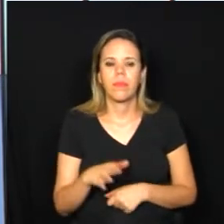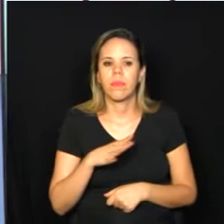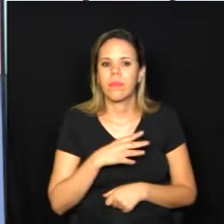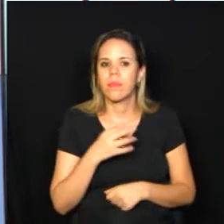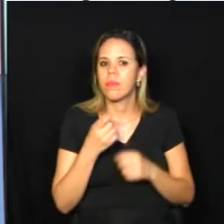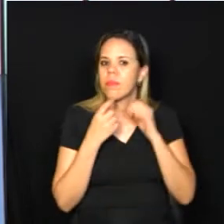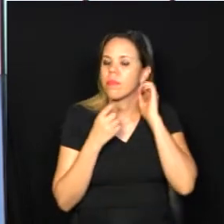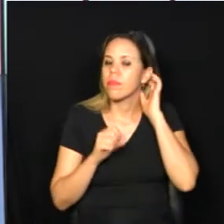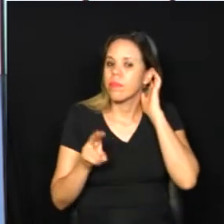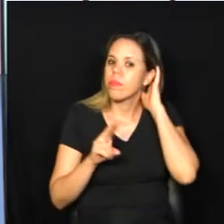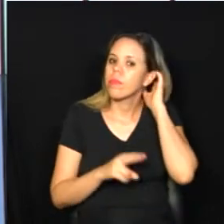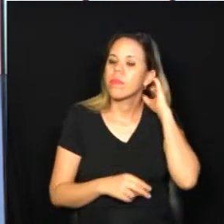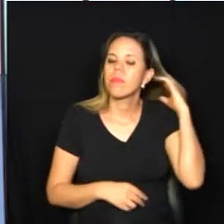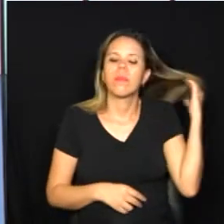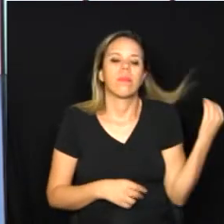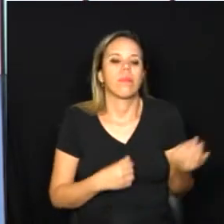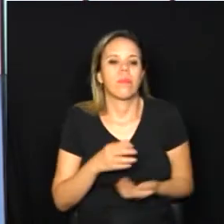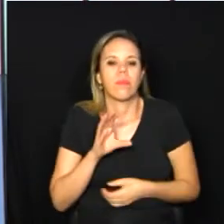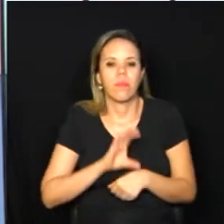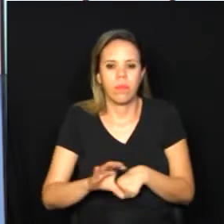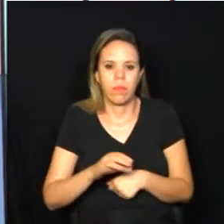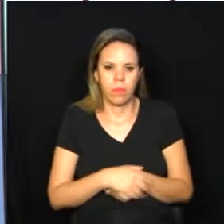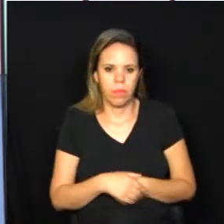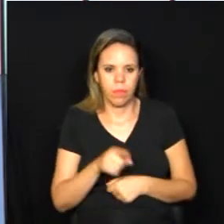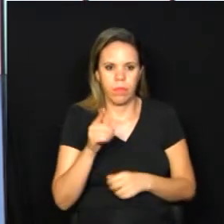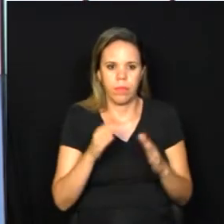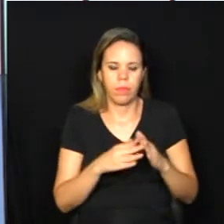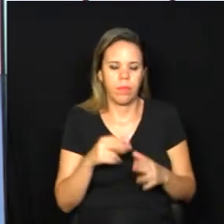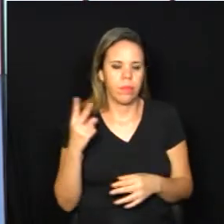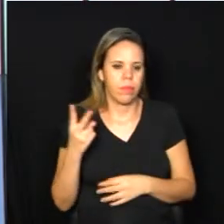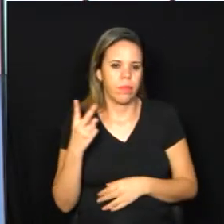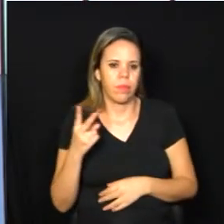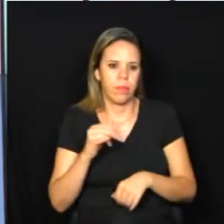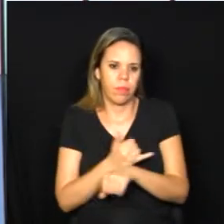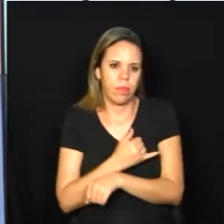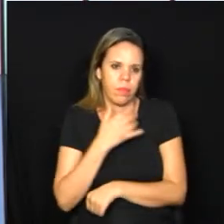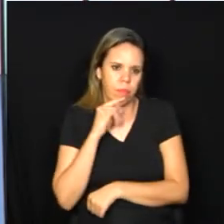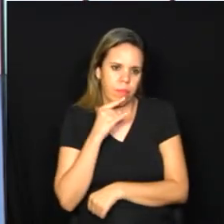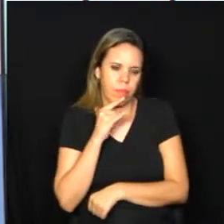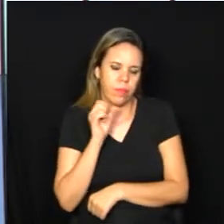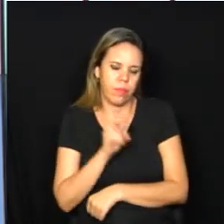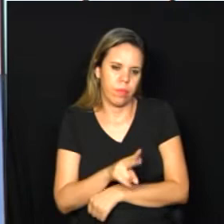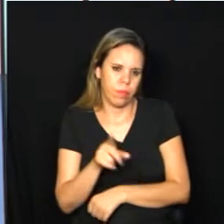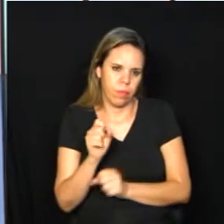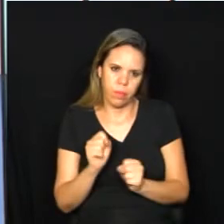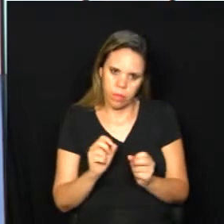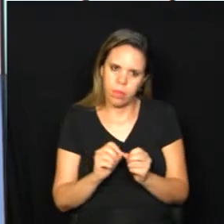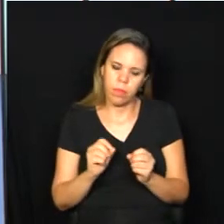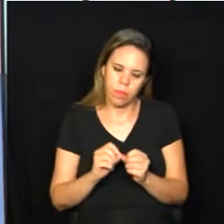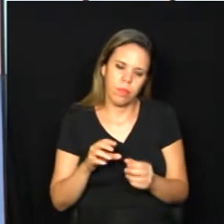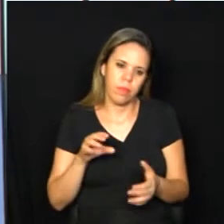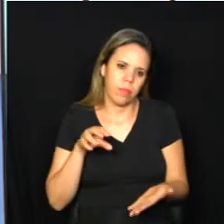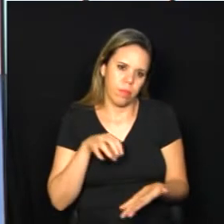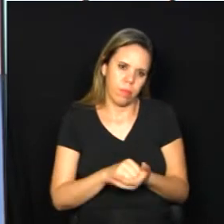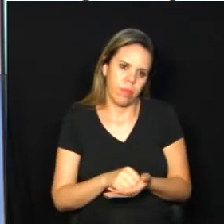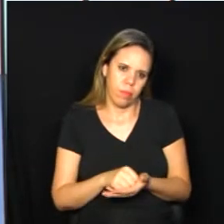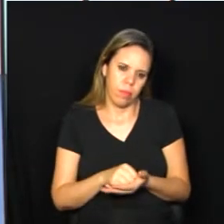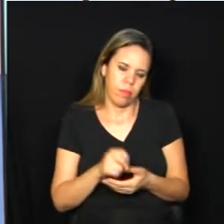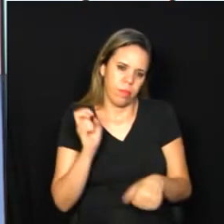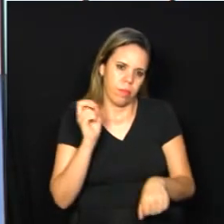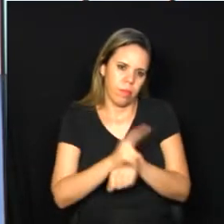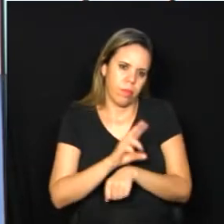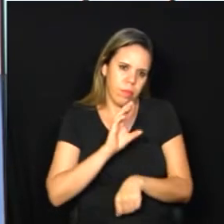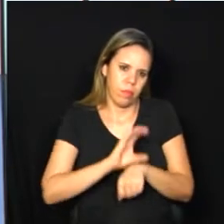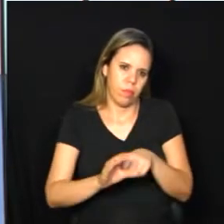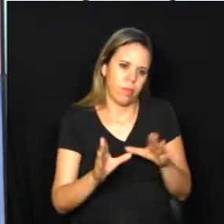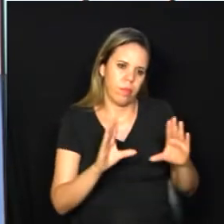Sumaré. Então, olha, você que mora Valinhos, Jaguariúna, Piracicaba ou Sumaré, pode se candidatar para uma das vagas